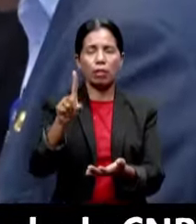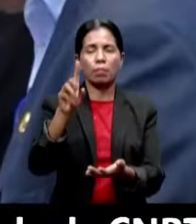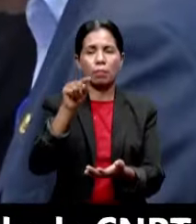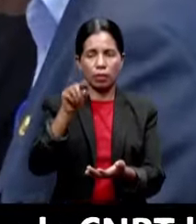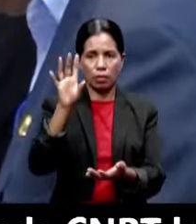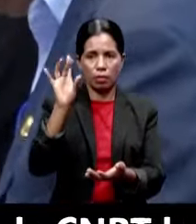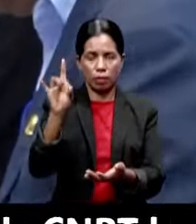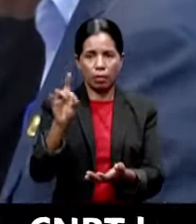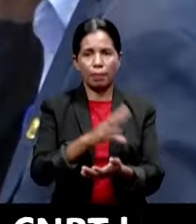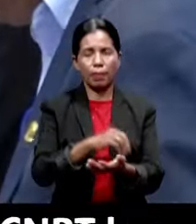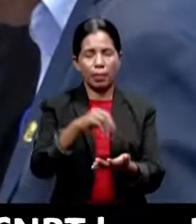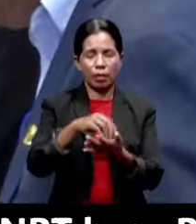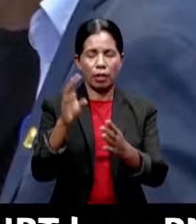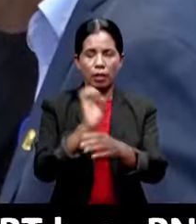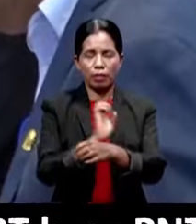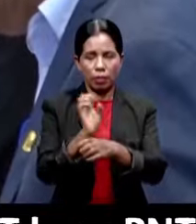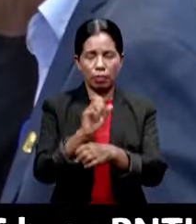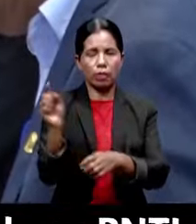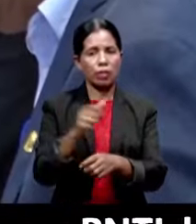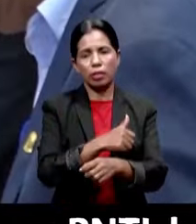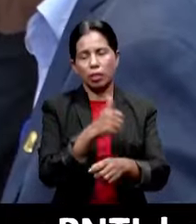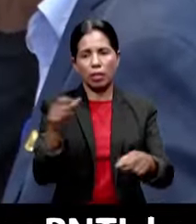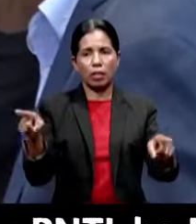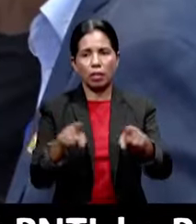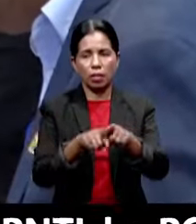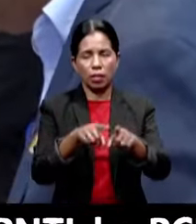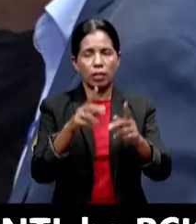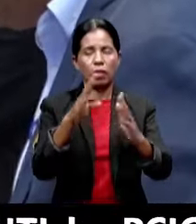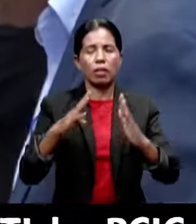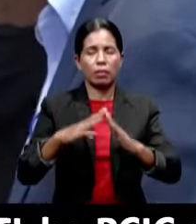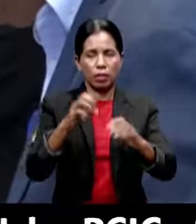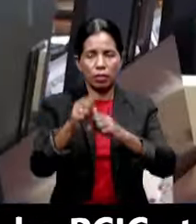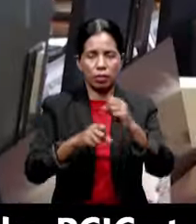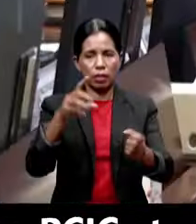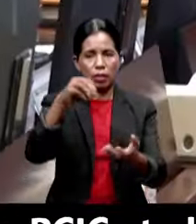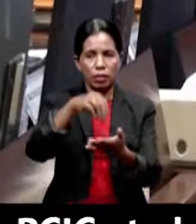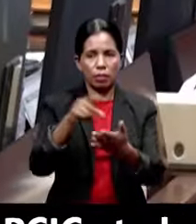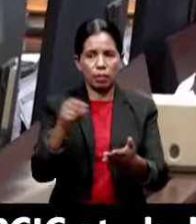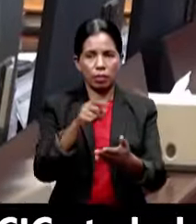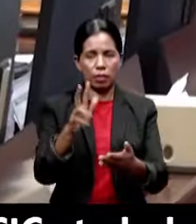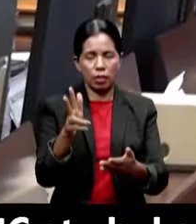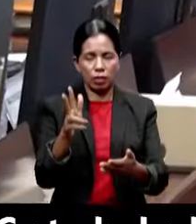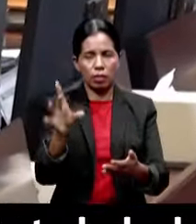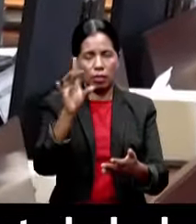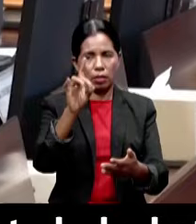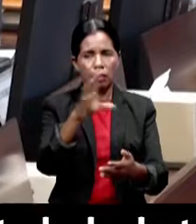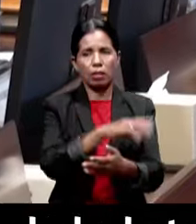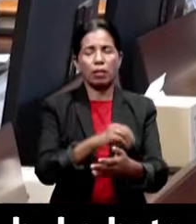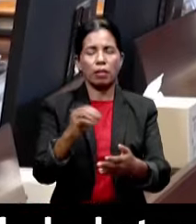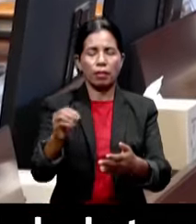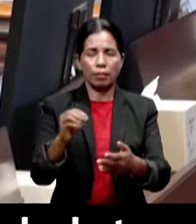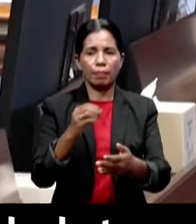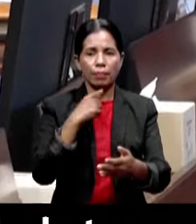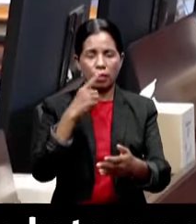desenvolvimento econômico por cento sanulo enquanto sira selu kanesan setor capital social ho alocação por cento tolu resin valo ba setor